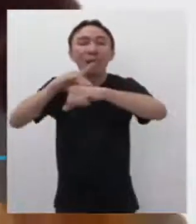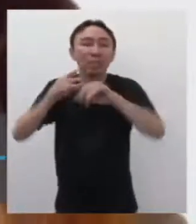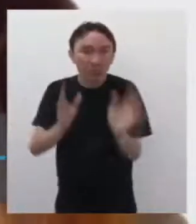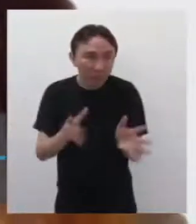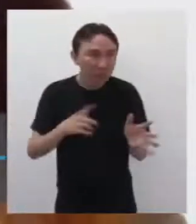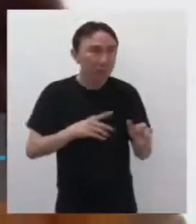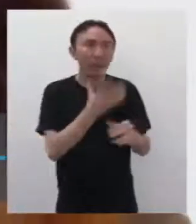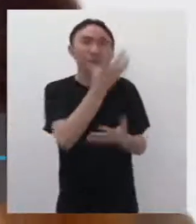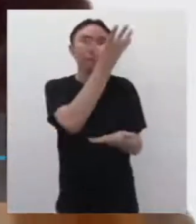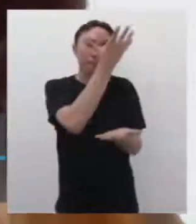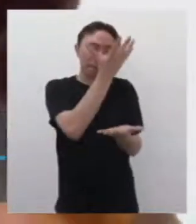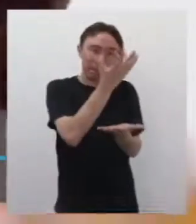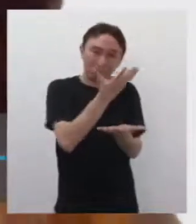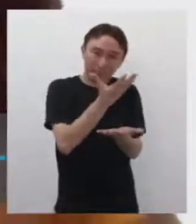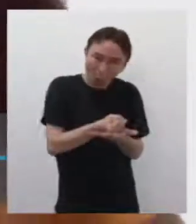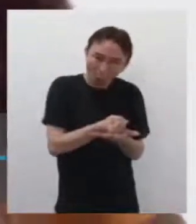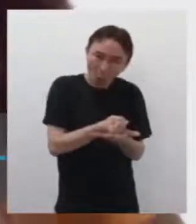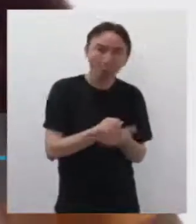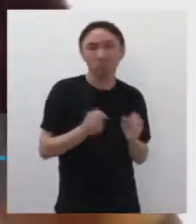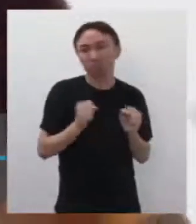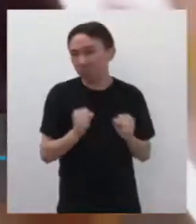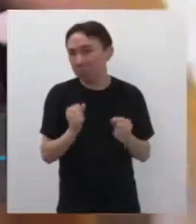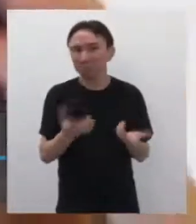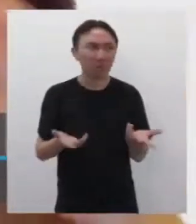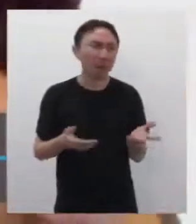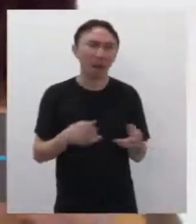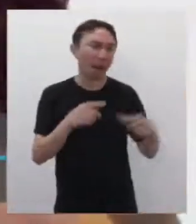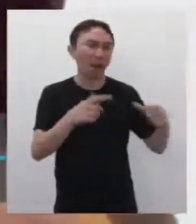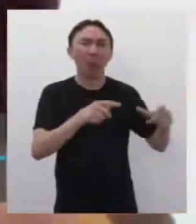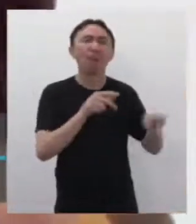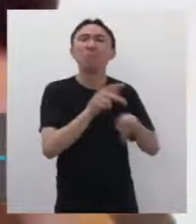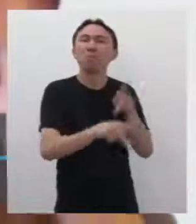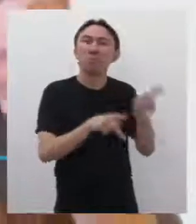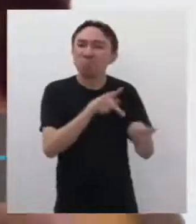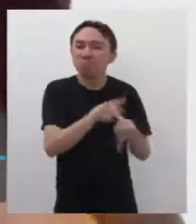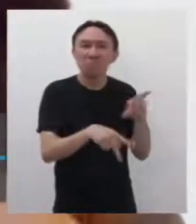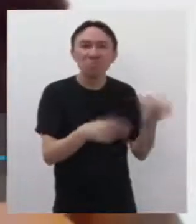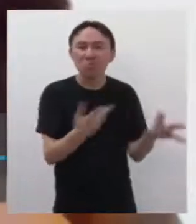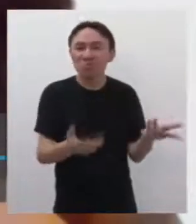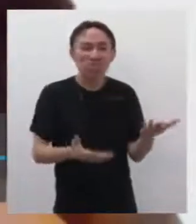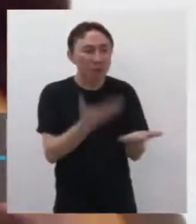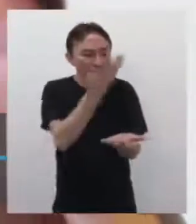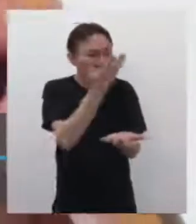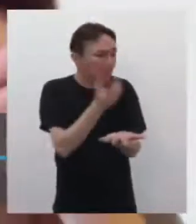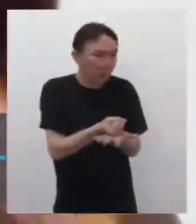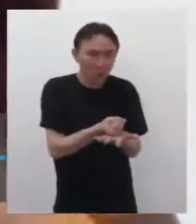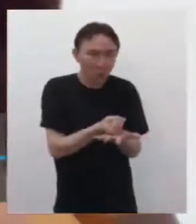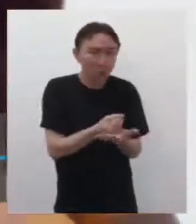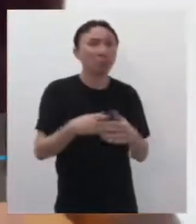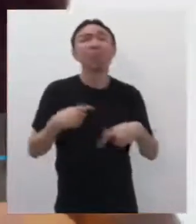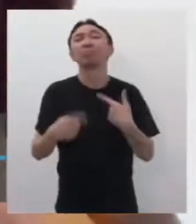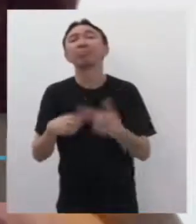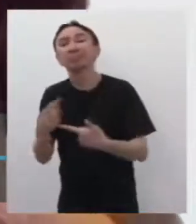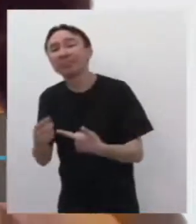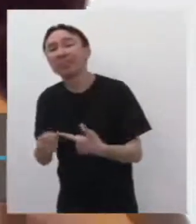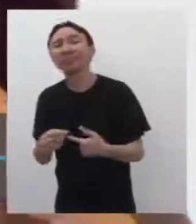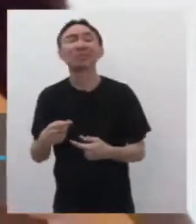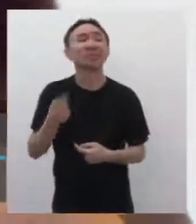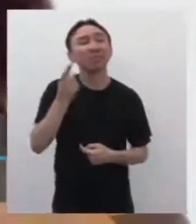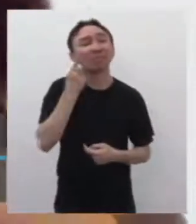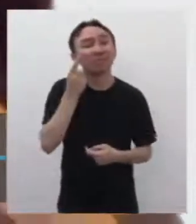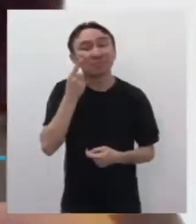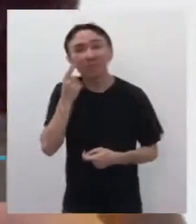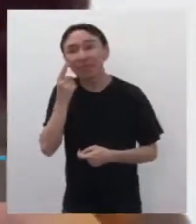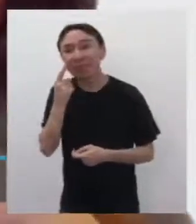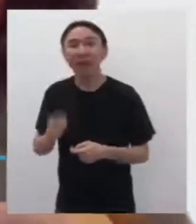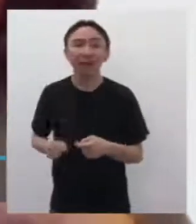seja em locais públicos, seja dentro de casa, baixar aquele conteúdo para poder, por exemplo, assistir uma aula na